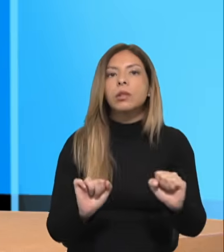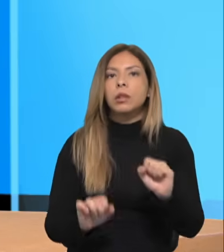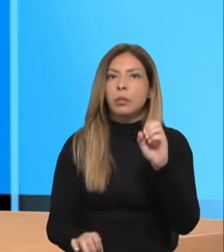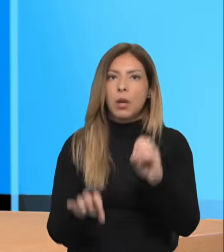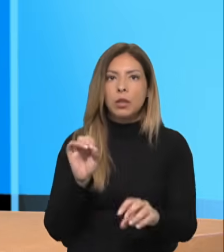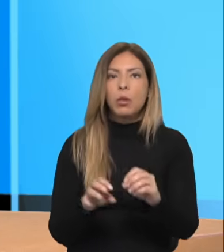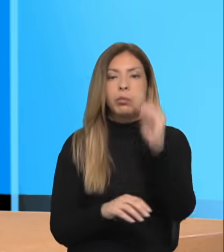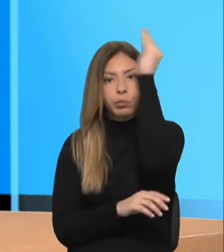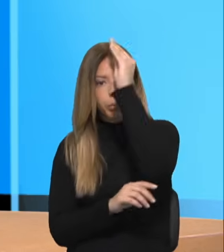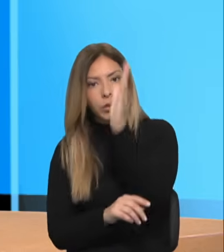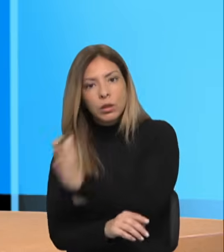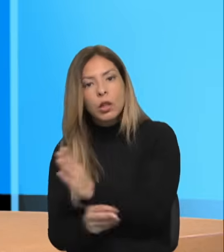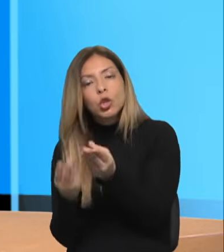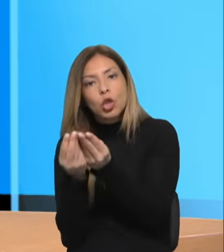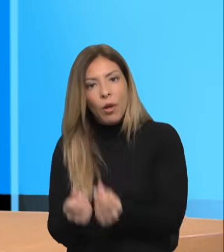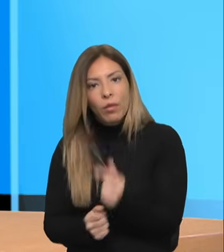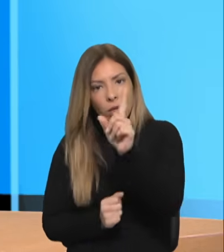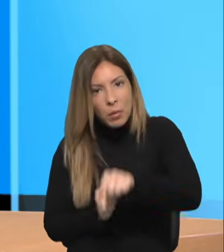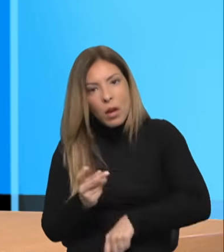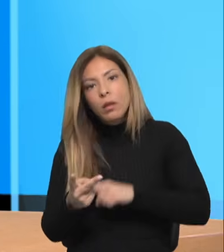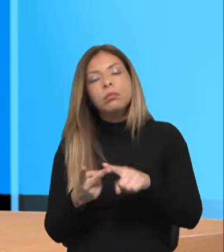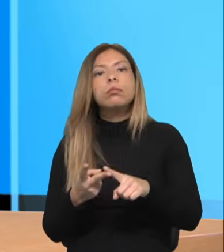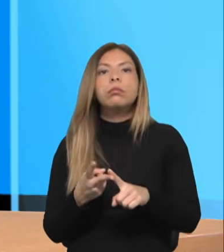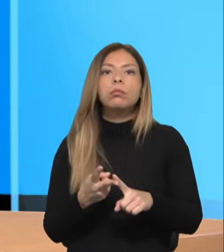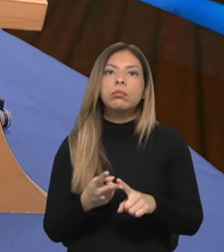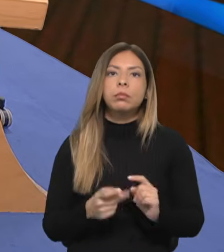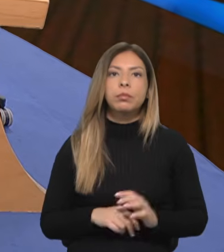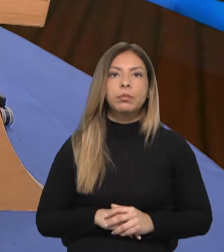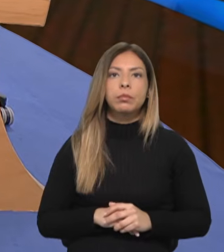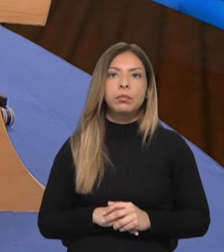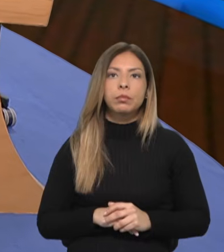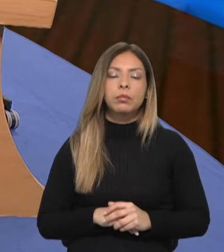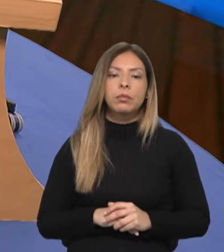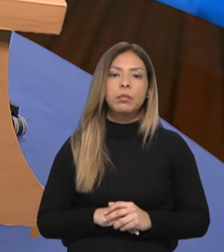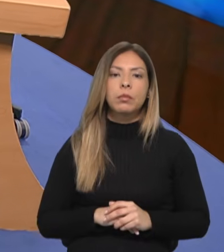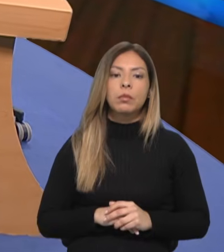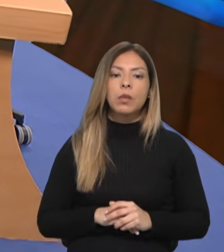do interior também, da desertificação.